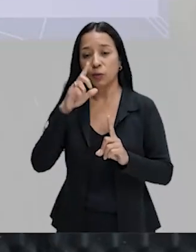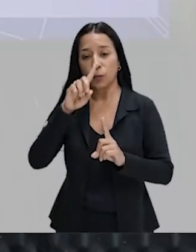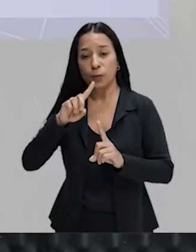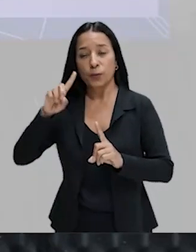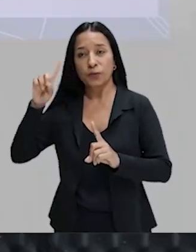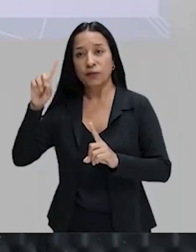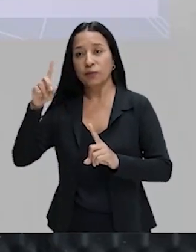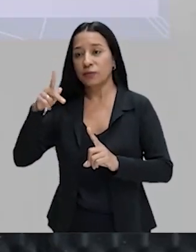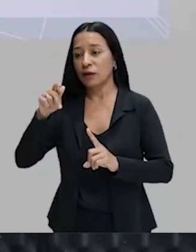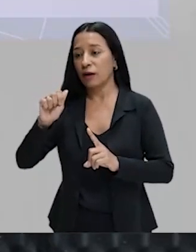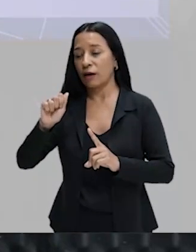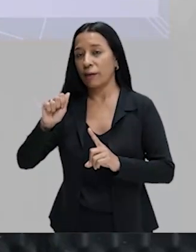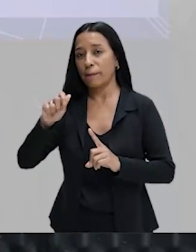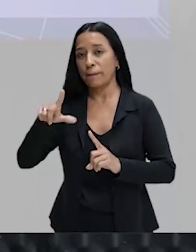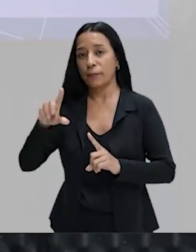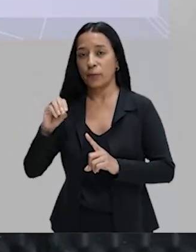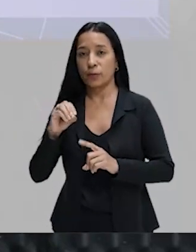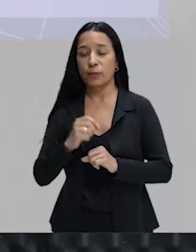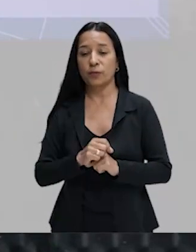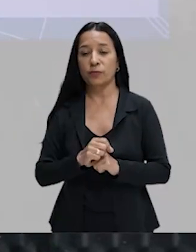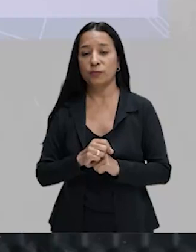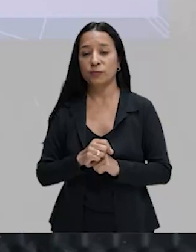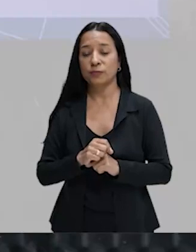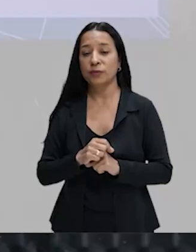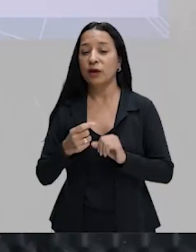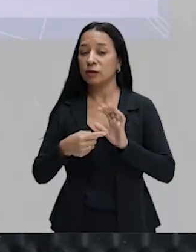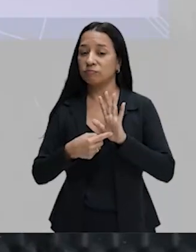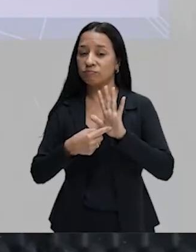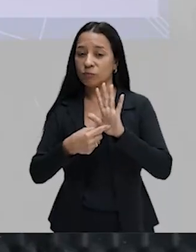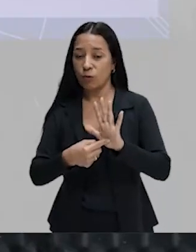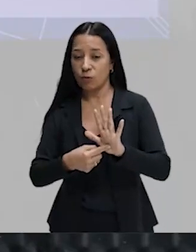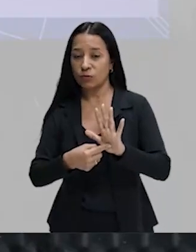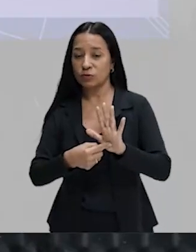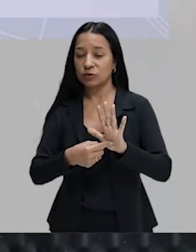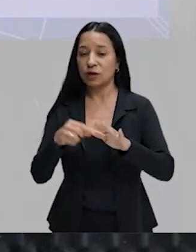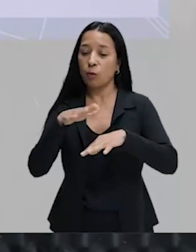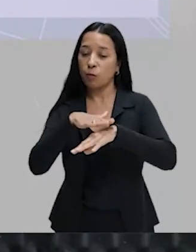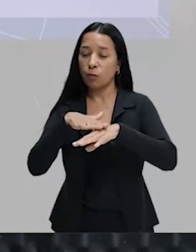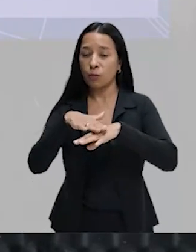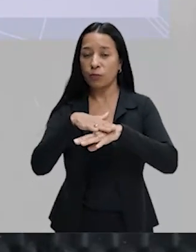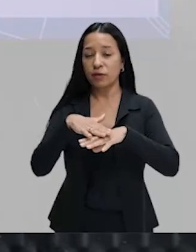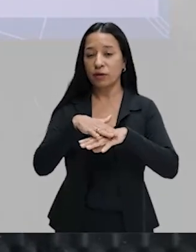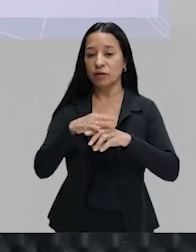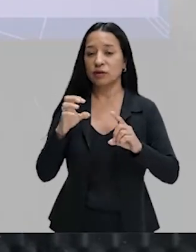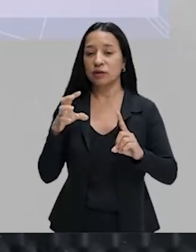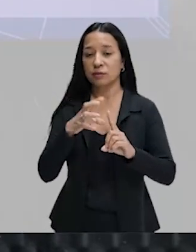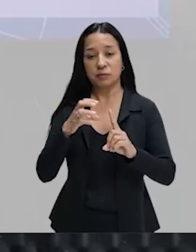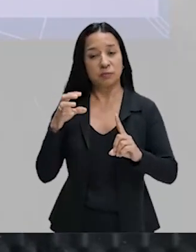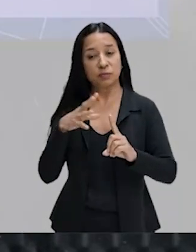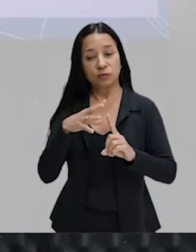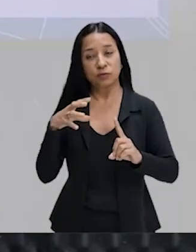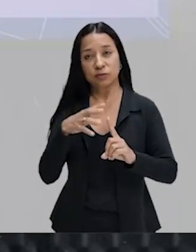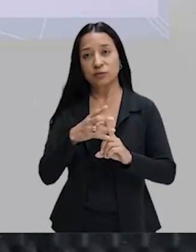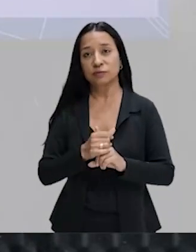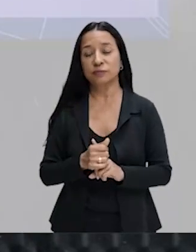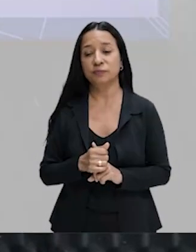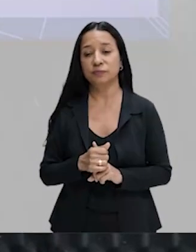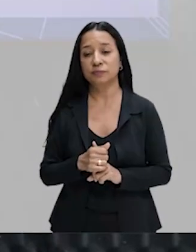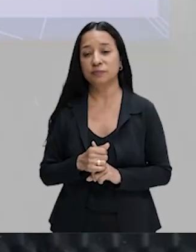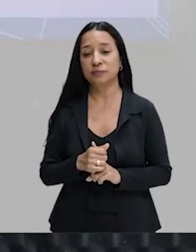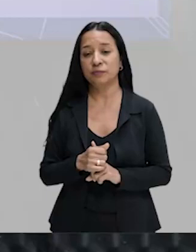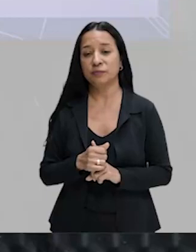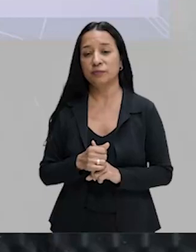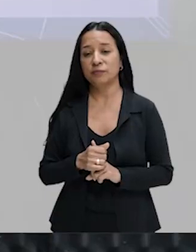Apolo. Aí a gente trata da mitologia. Como eu já falei, é lenda, é mito. E mito não